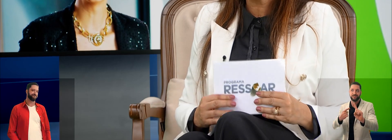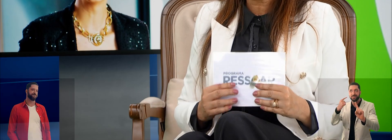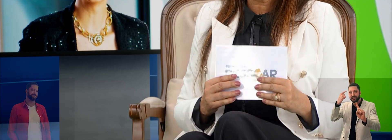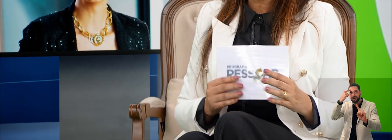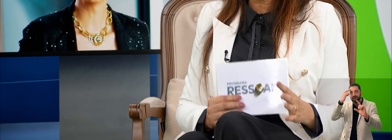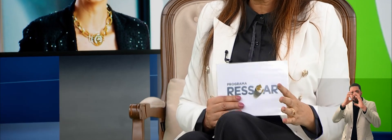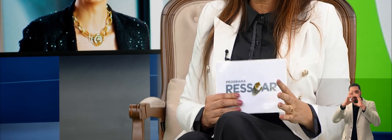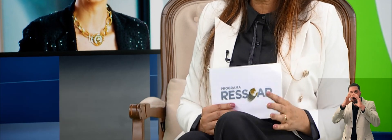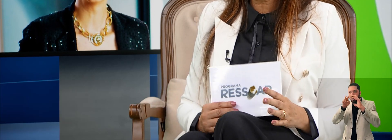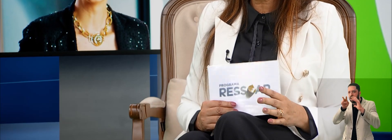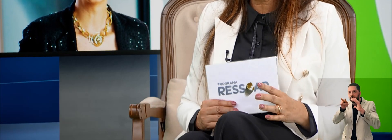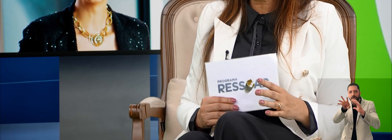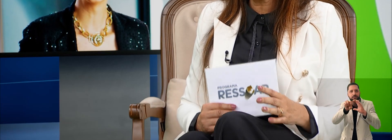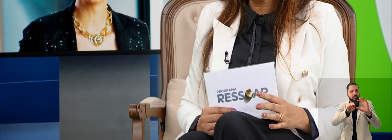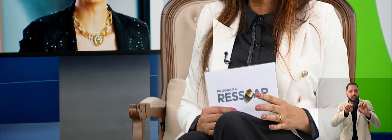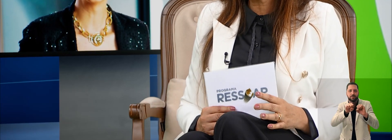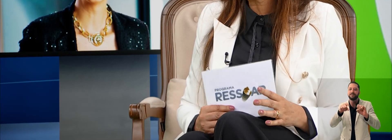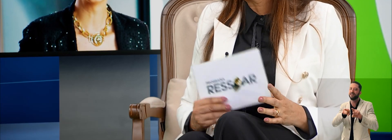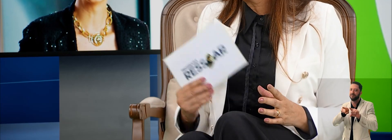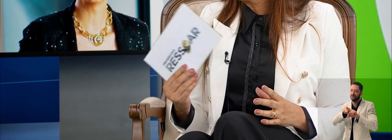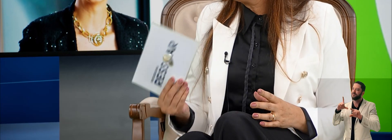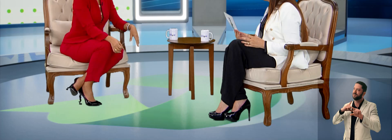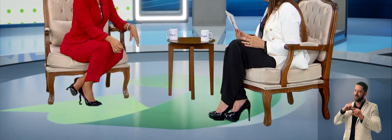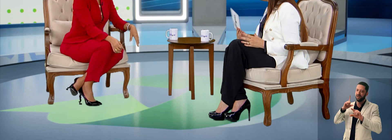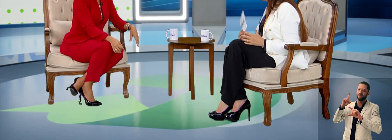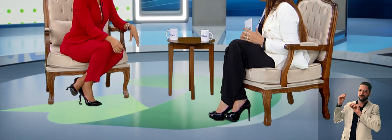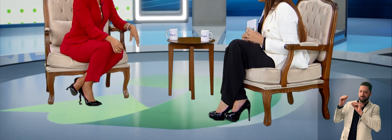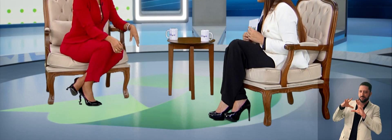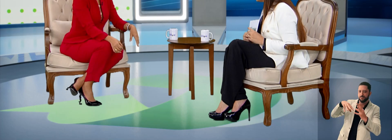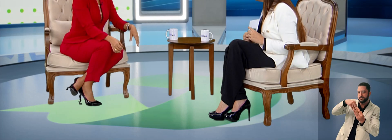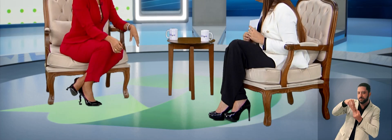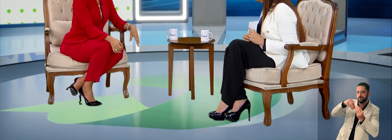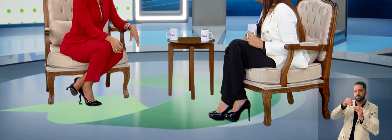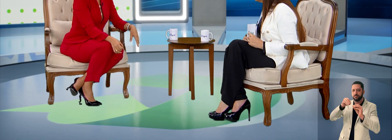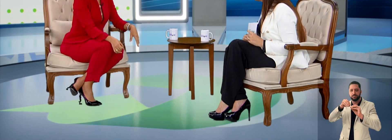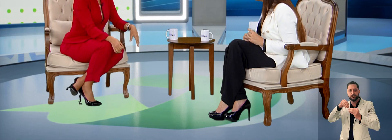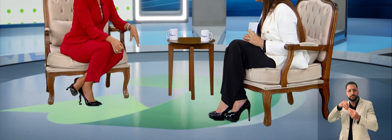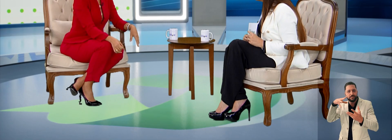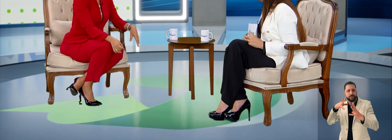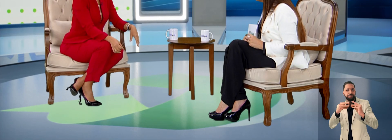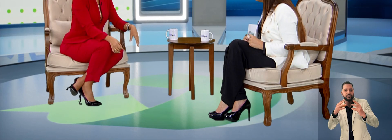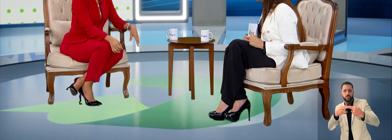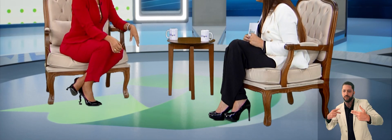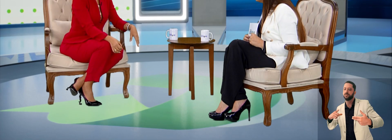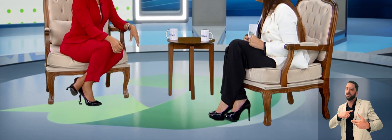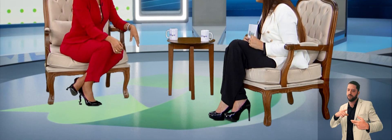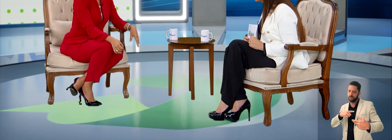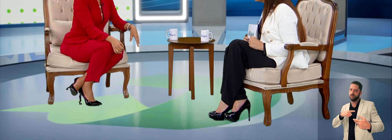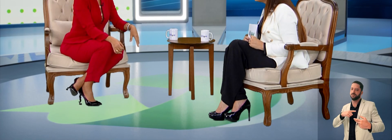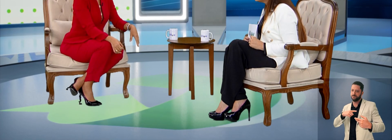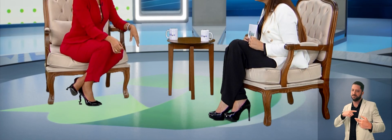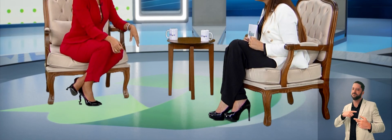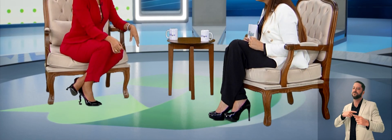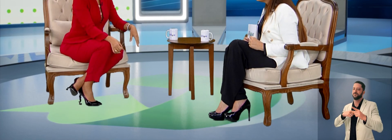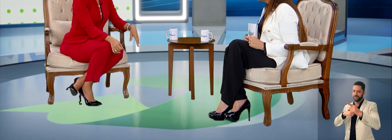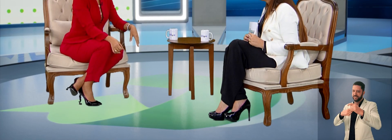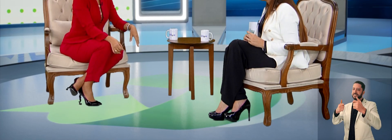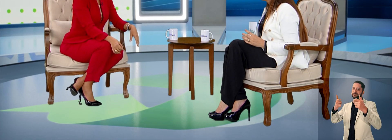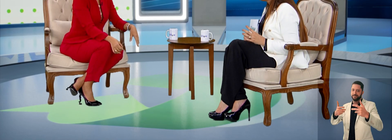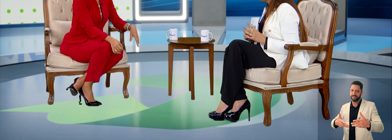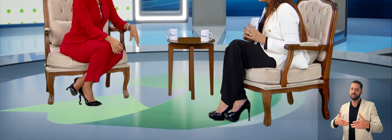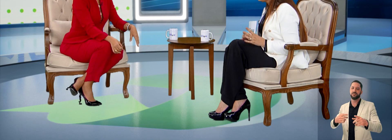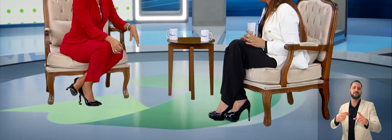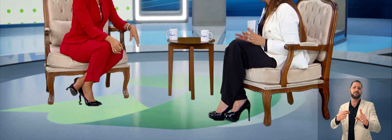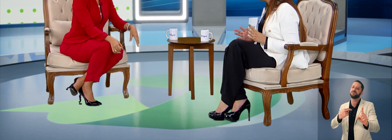não. São os neurônios espelhos e o mundo espiritual age muito, e você que explica muito bem sobre isso,